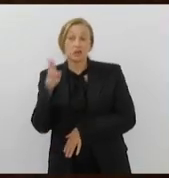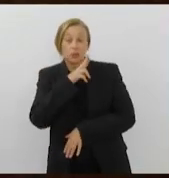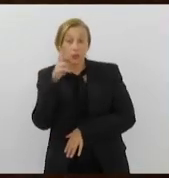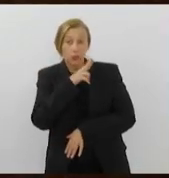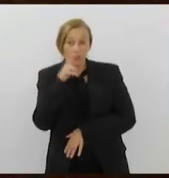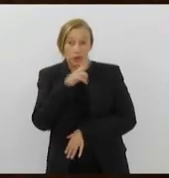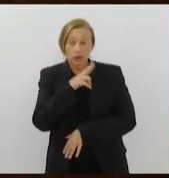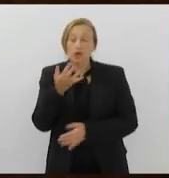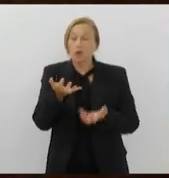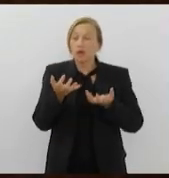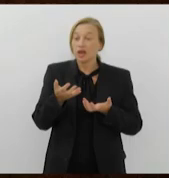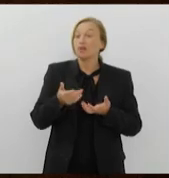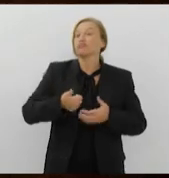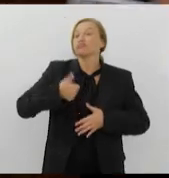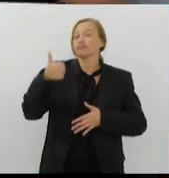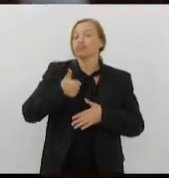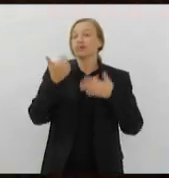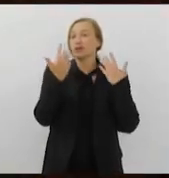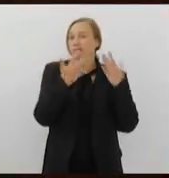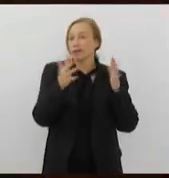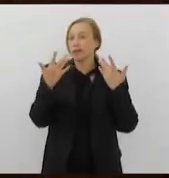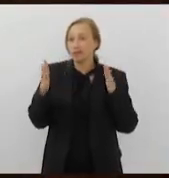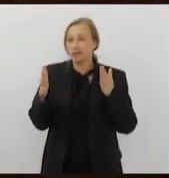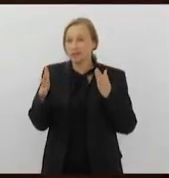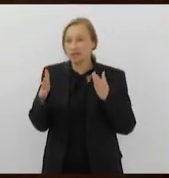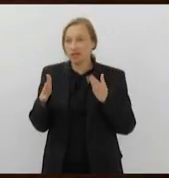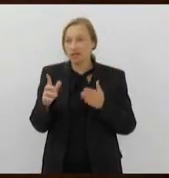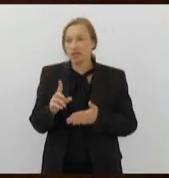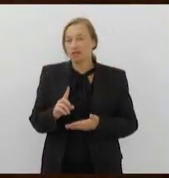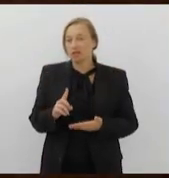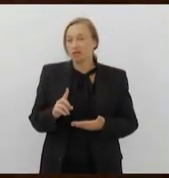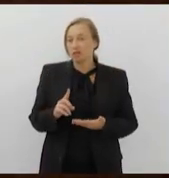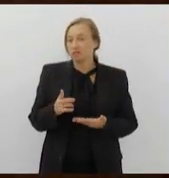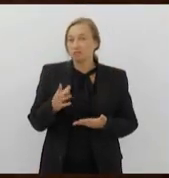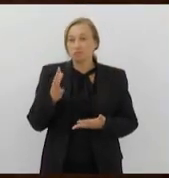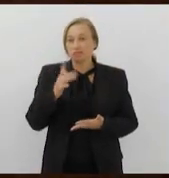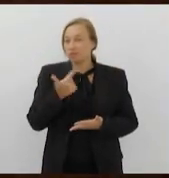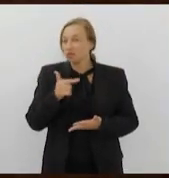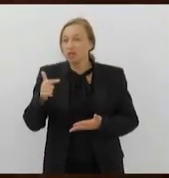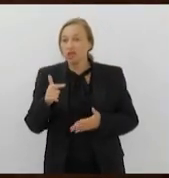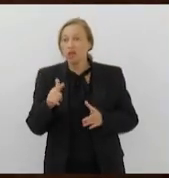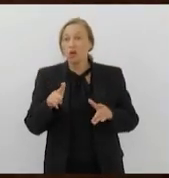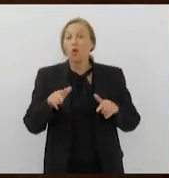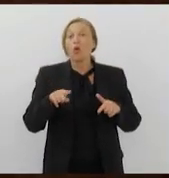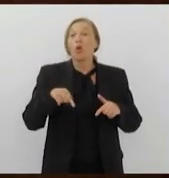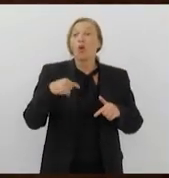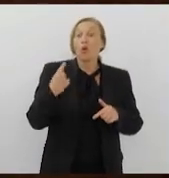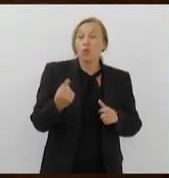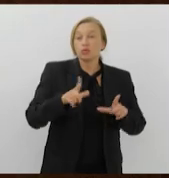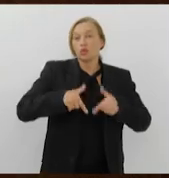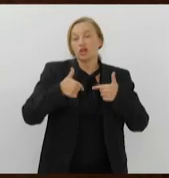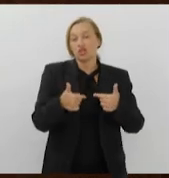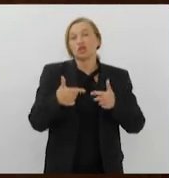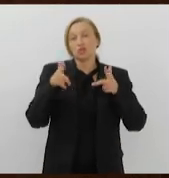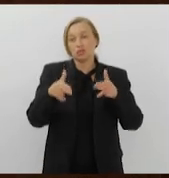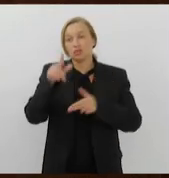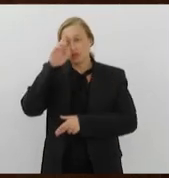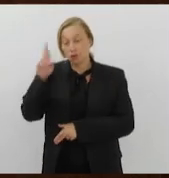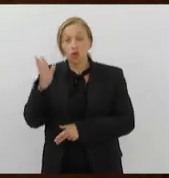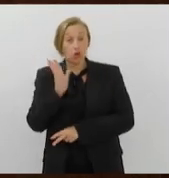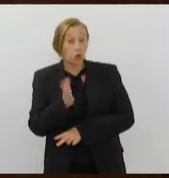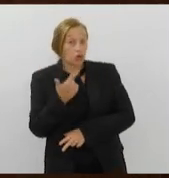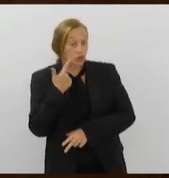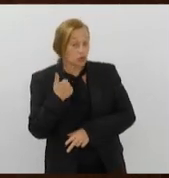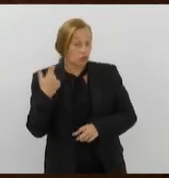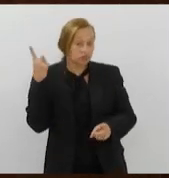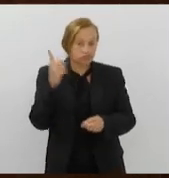aqui primeiro parabenizar, não esperaria outra postura do senhor a não ser essa. E hoje, quando eu cheguei aqui, que eu